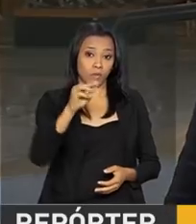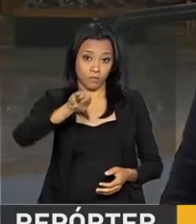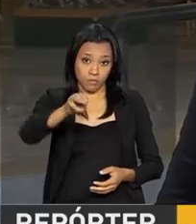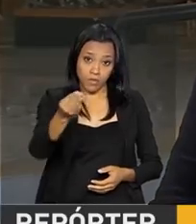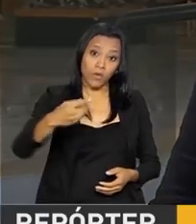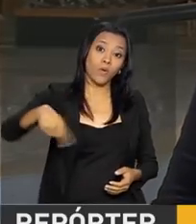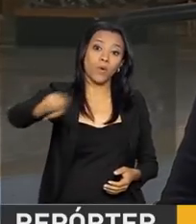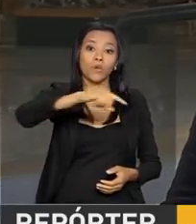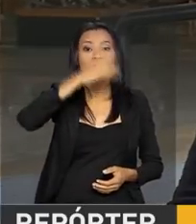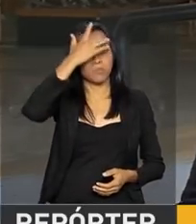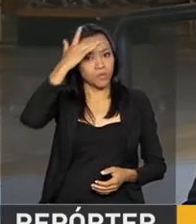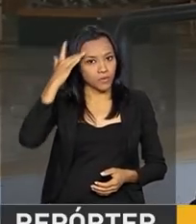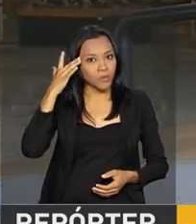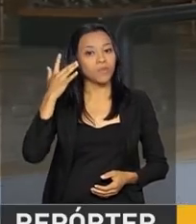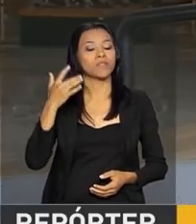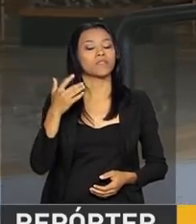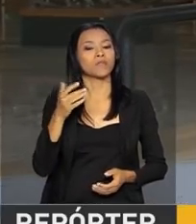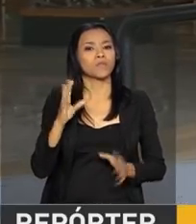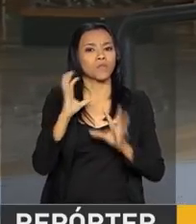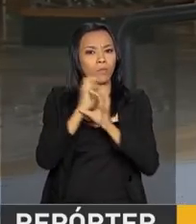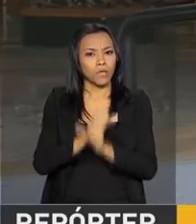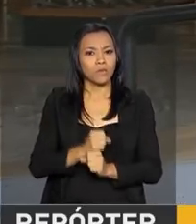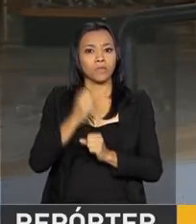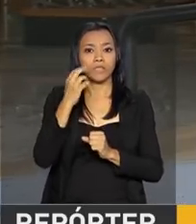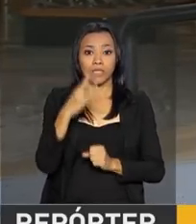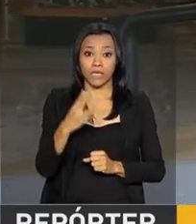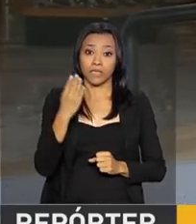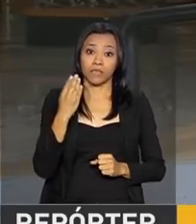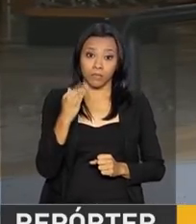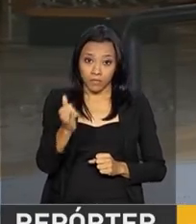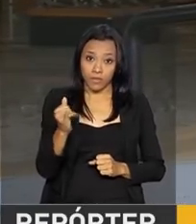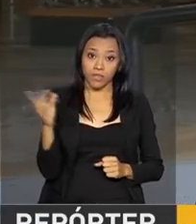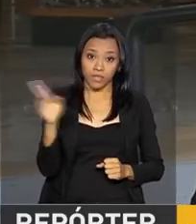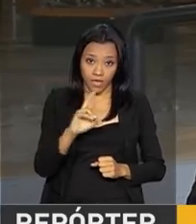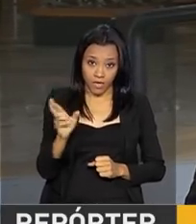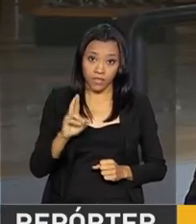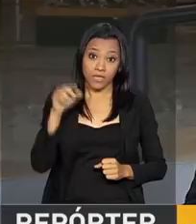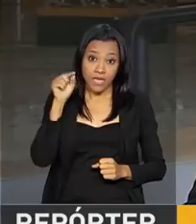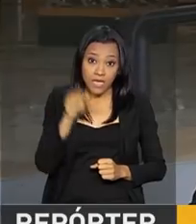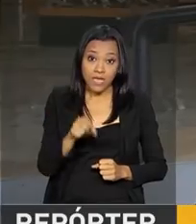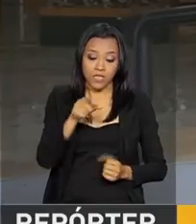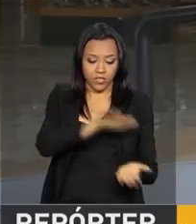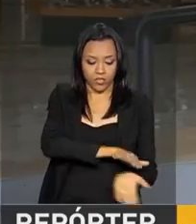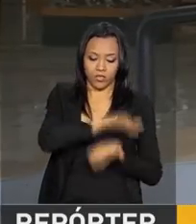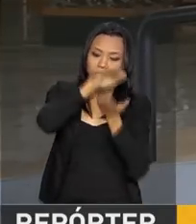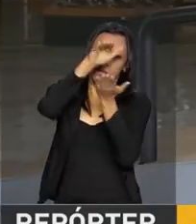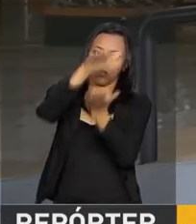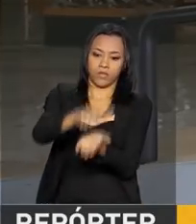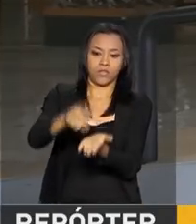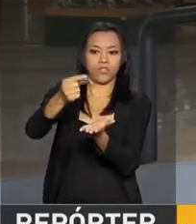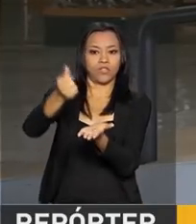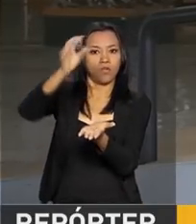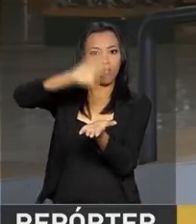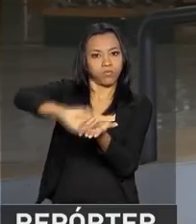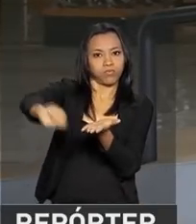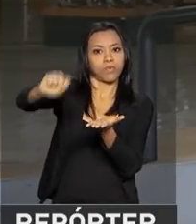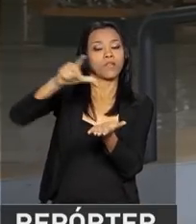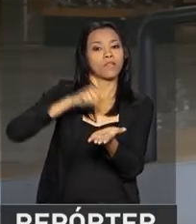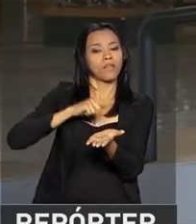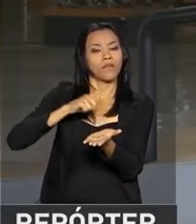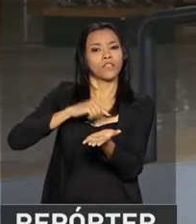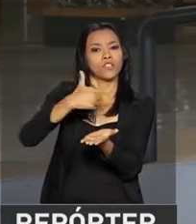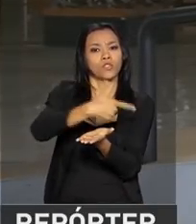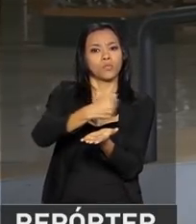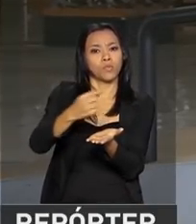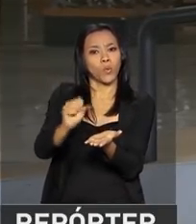num total de 3 bilhões de reais esse lote tem também restituições residuais de 2008